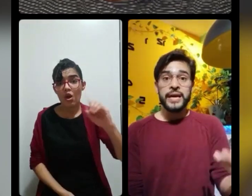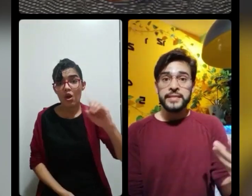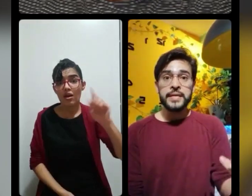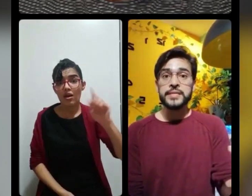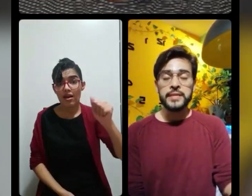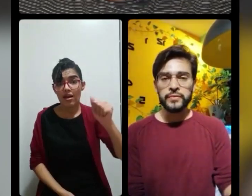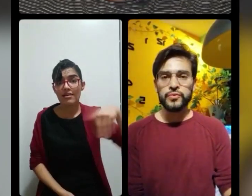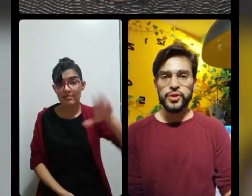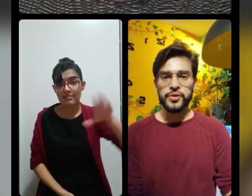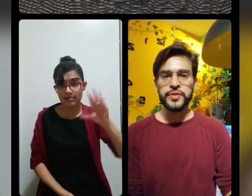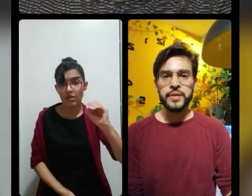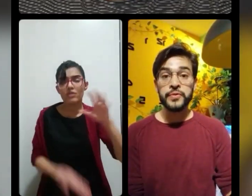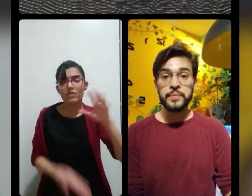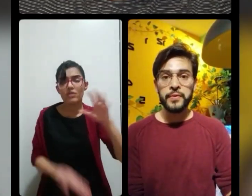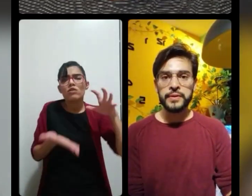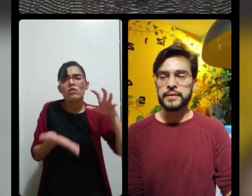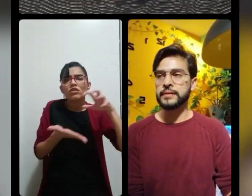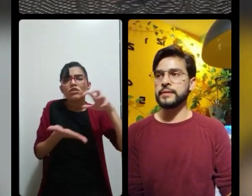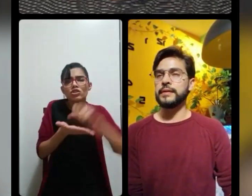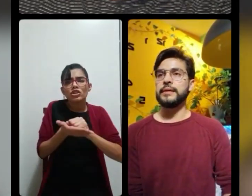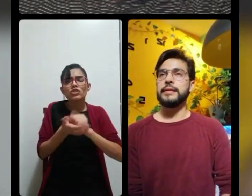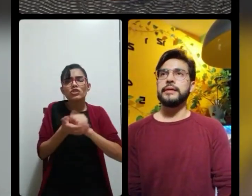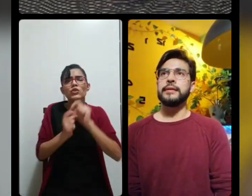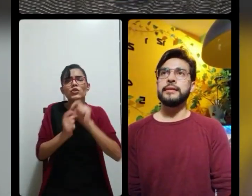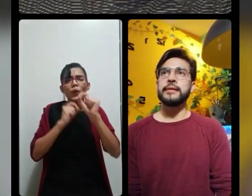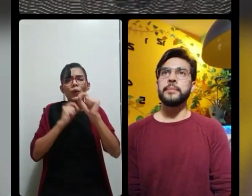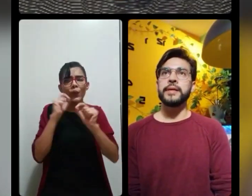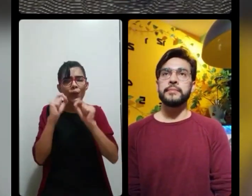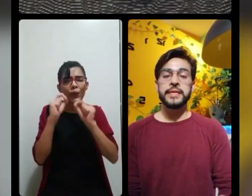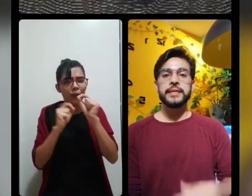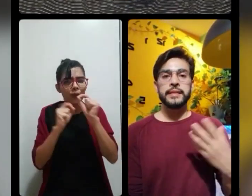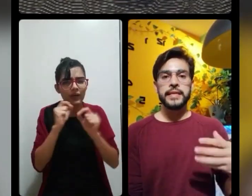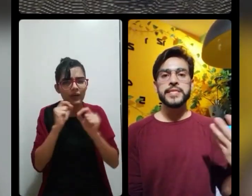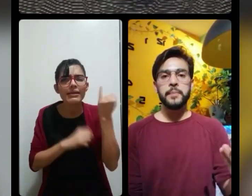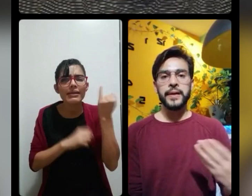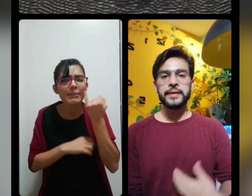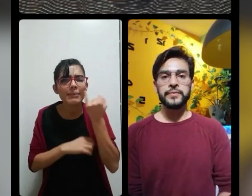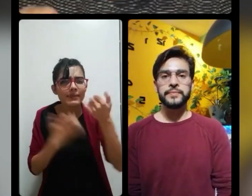uma dicionarização do gesto, isso é muito importante. E o caráter